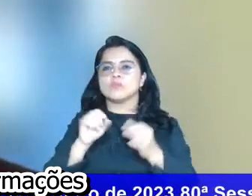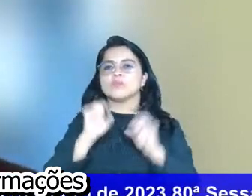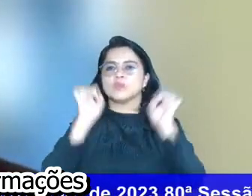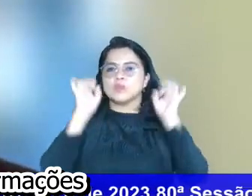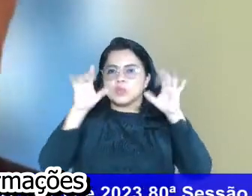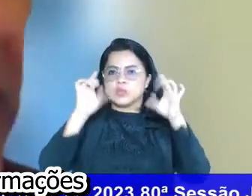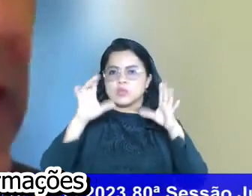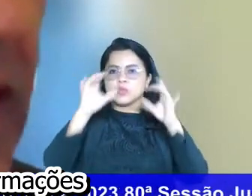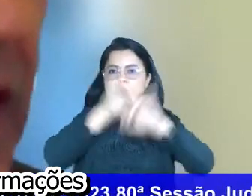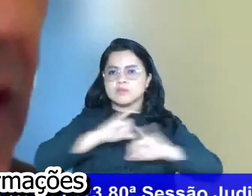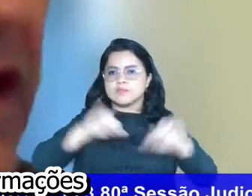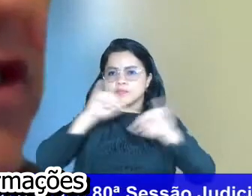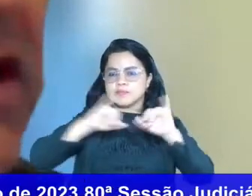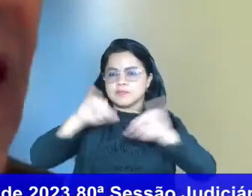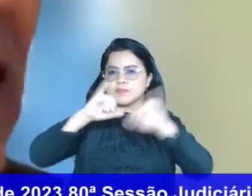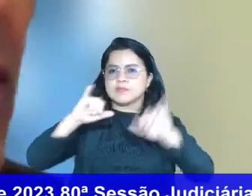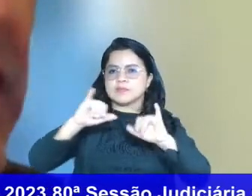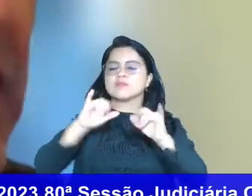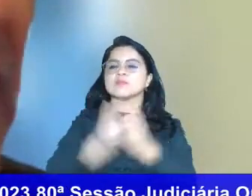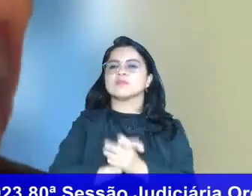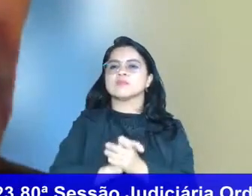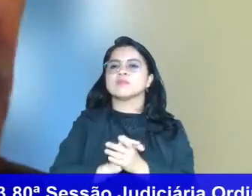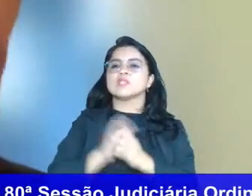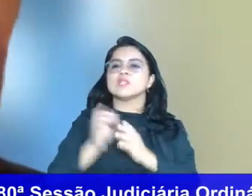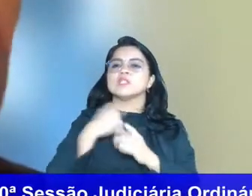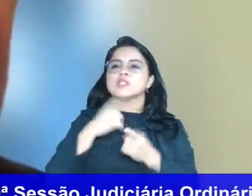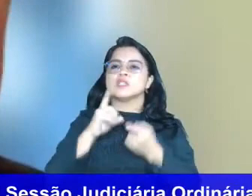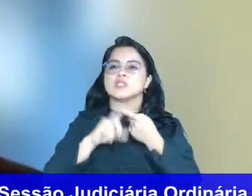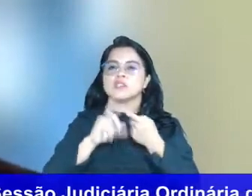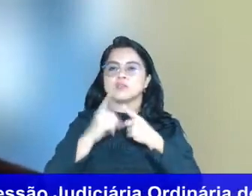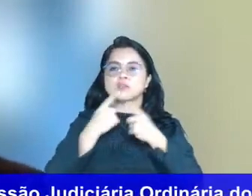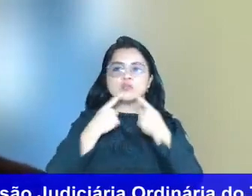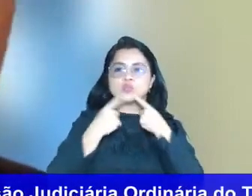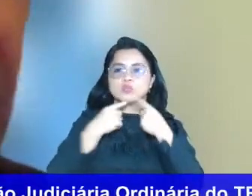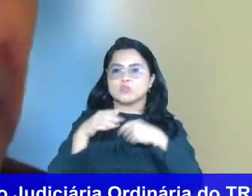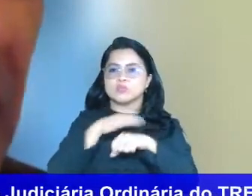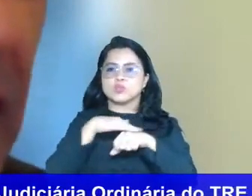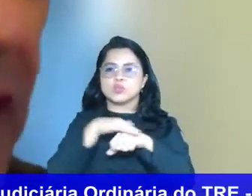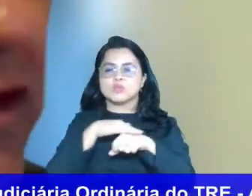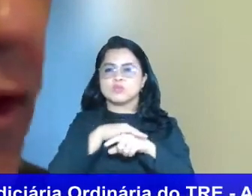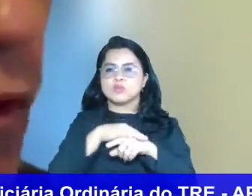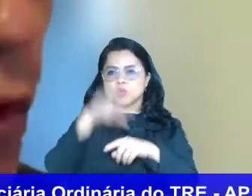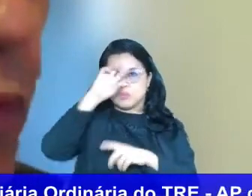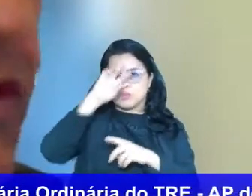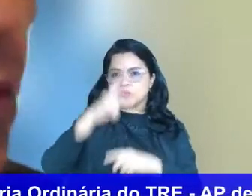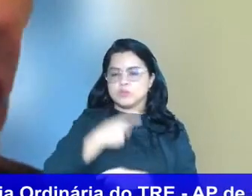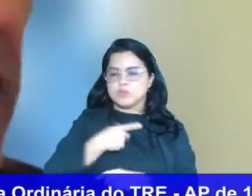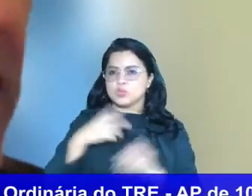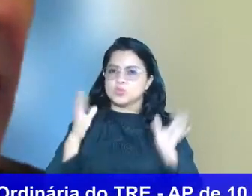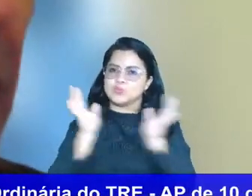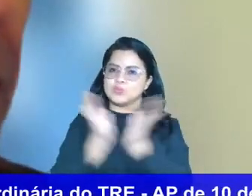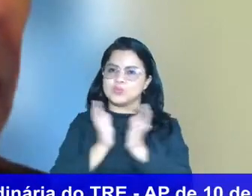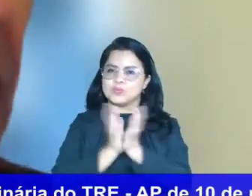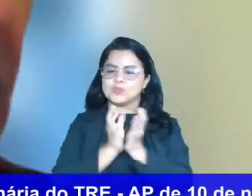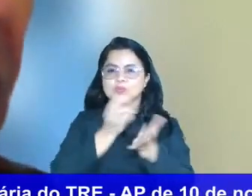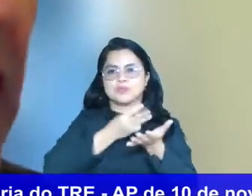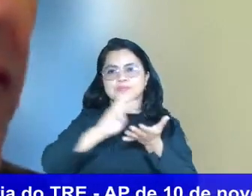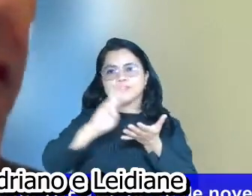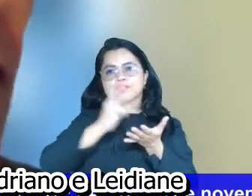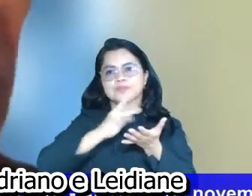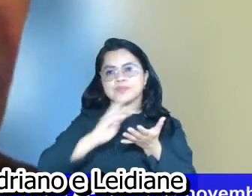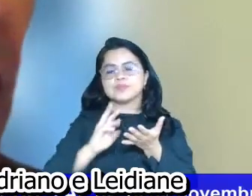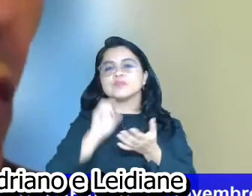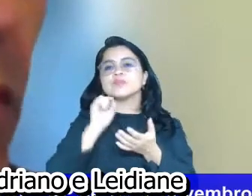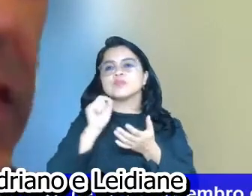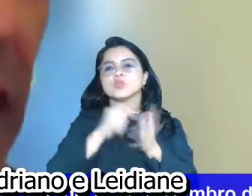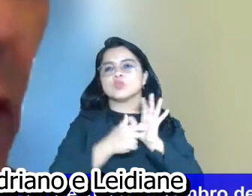especialmente nas informações e diálogos extraídos de conversas pessoais e de grupos de WhatsApp em